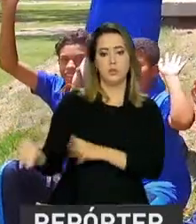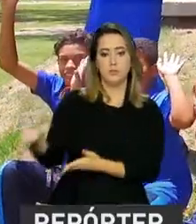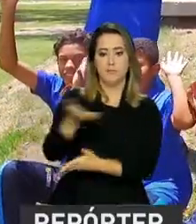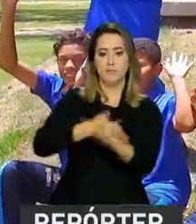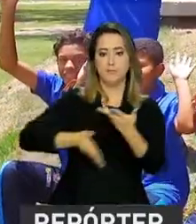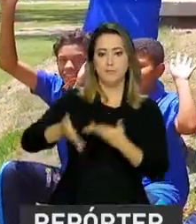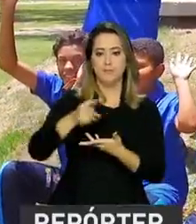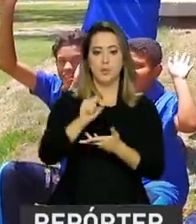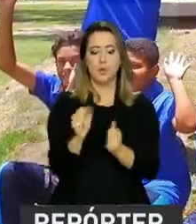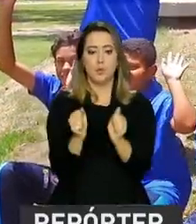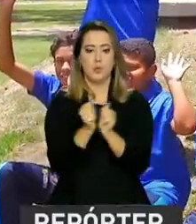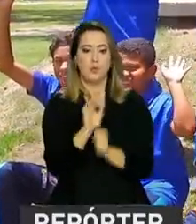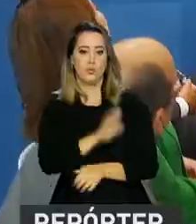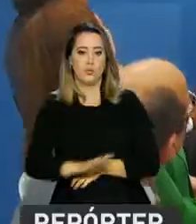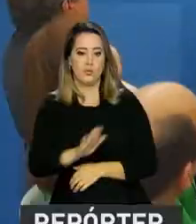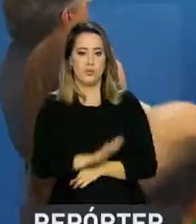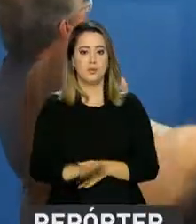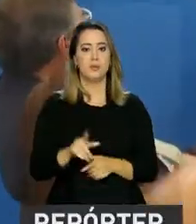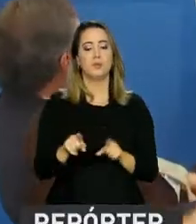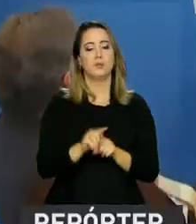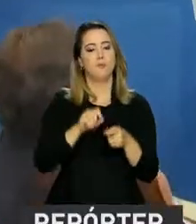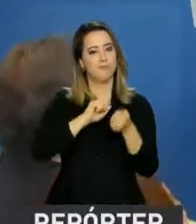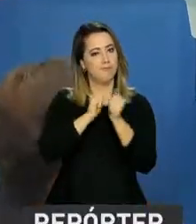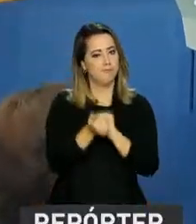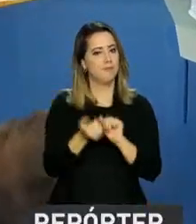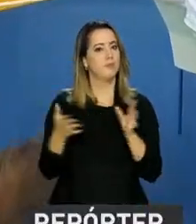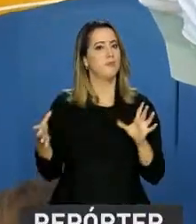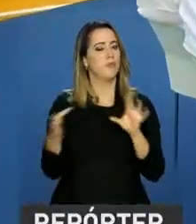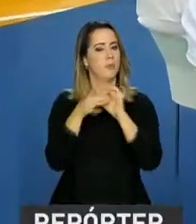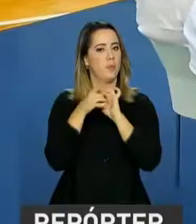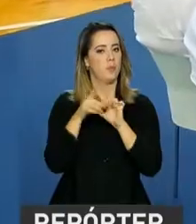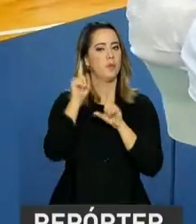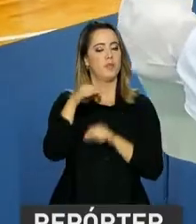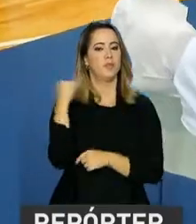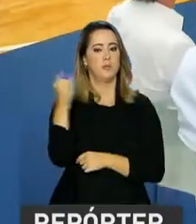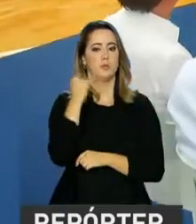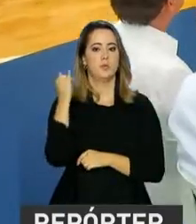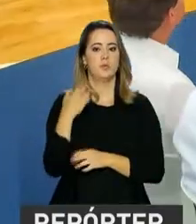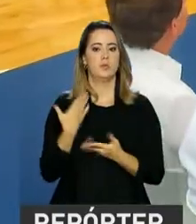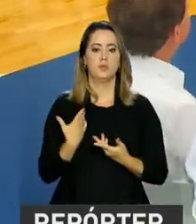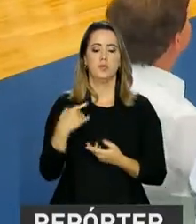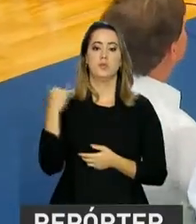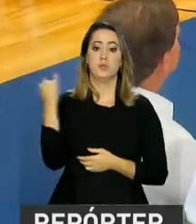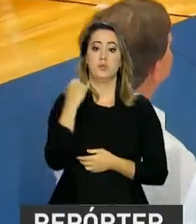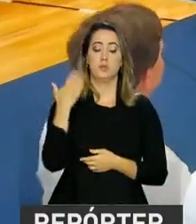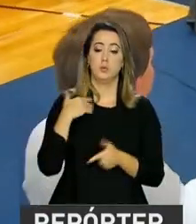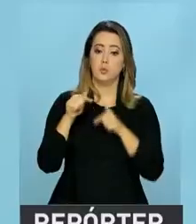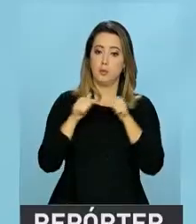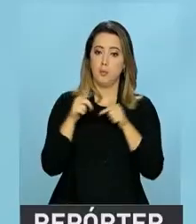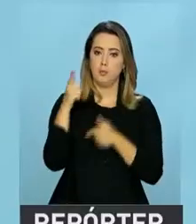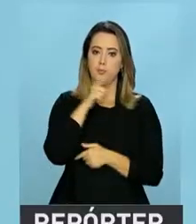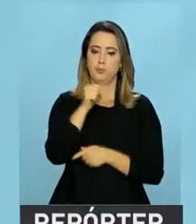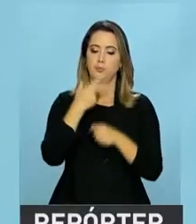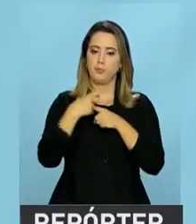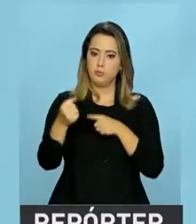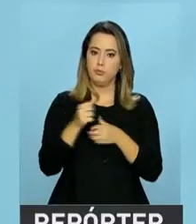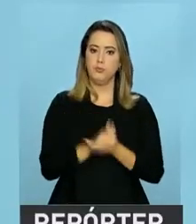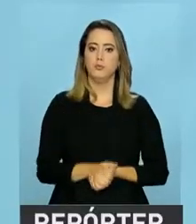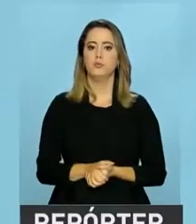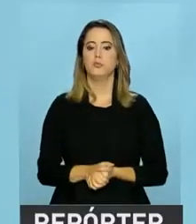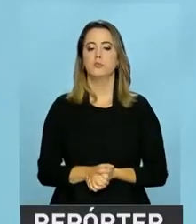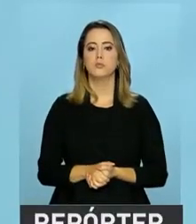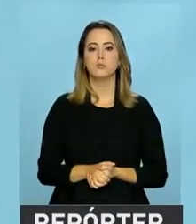com os pequenos atletas. Para o presidente, integração é a palavra-chave para o sucesso das ações. O que nós devemos